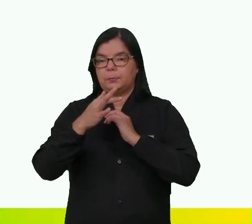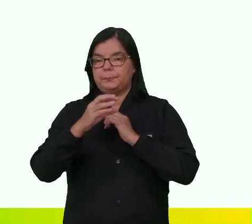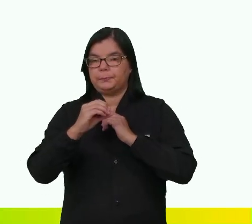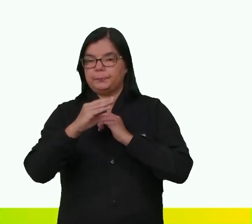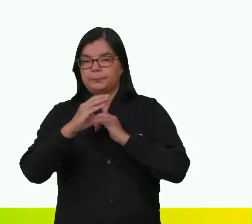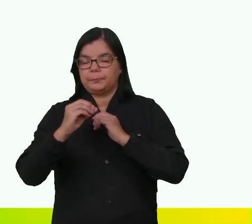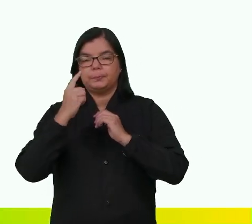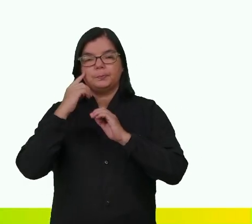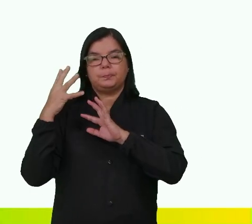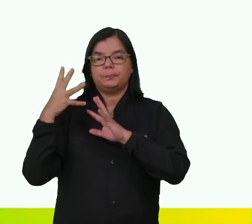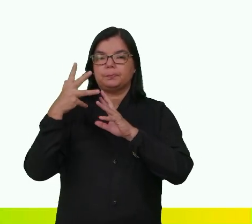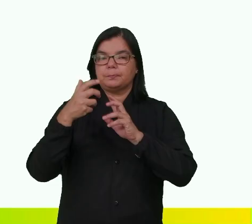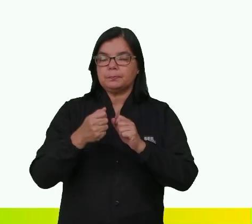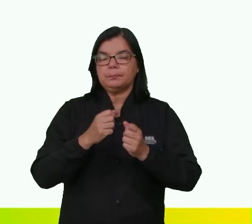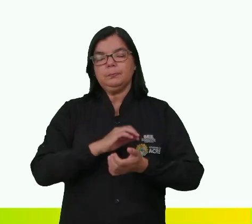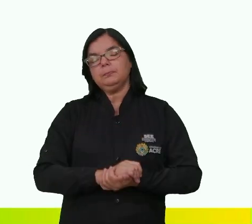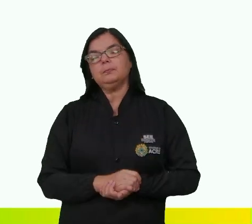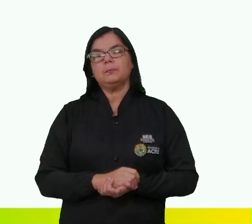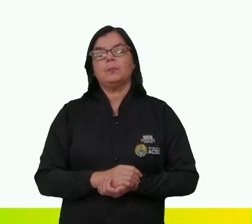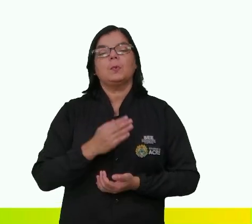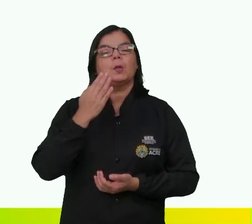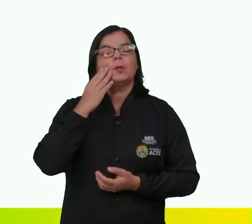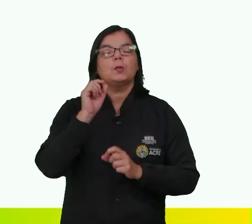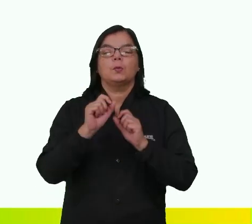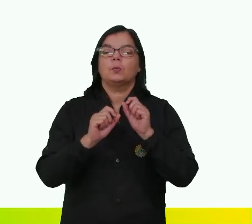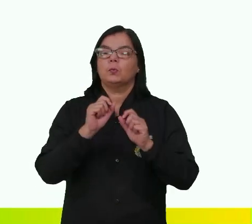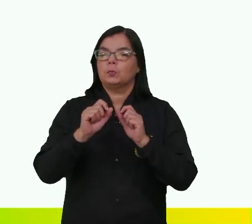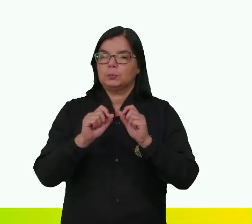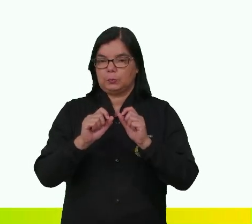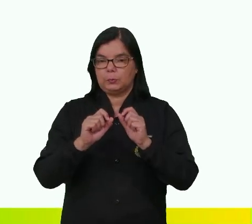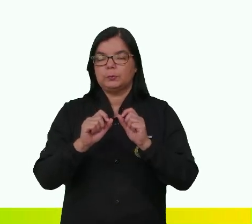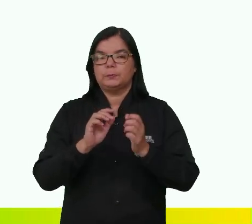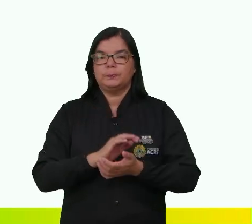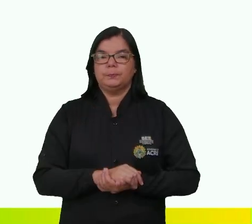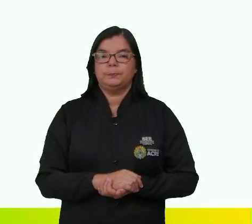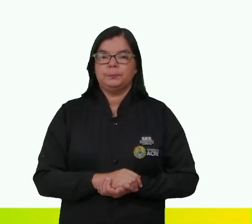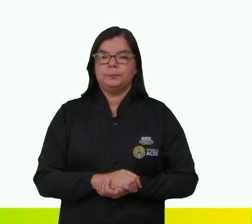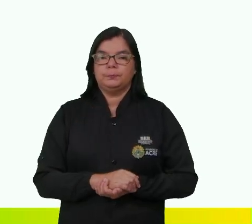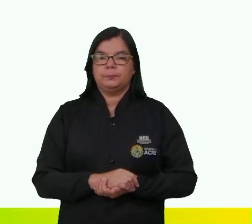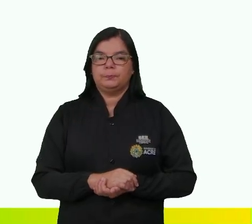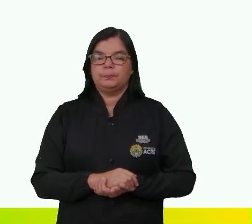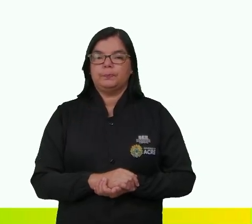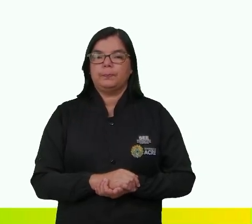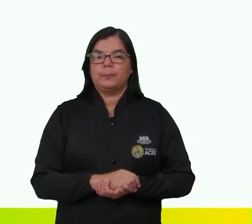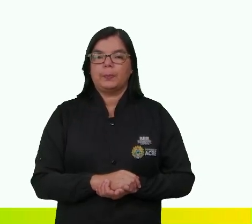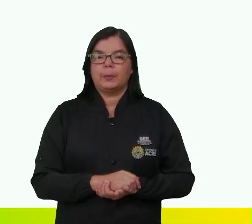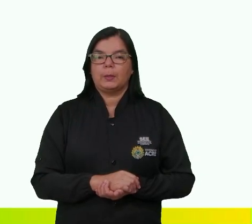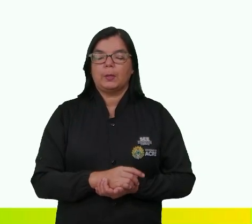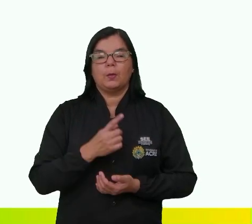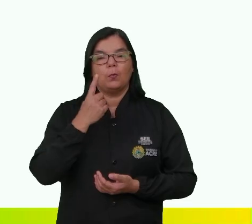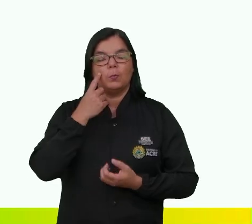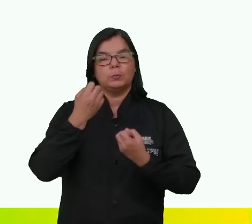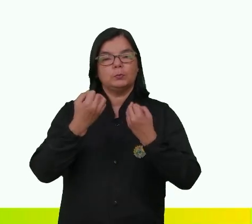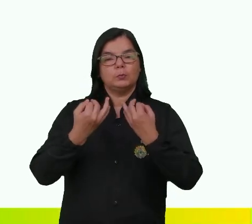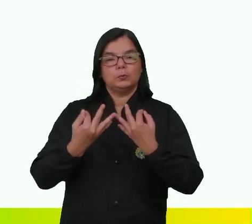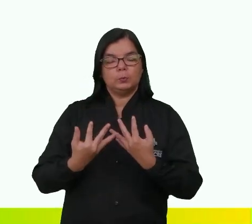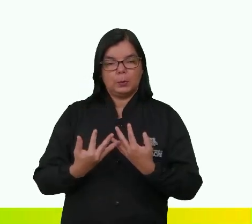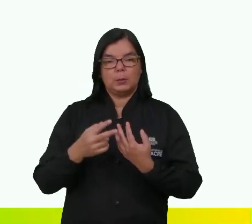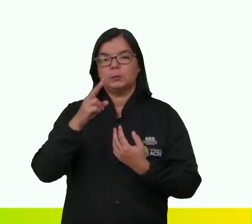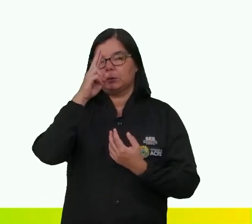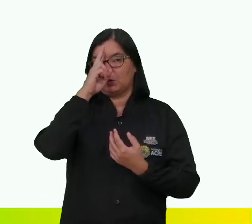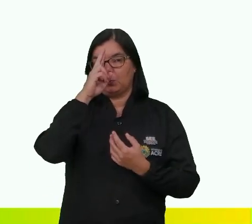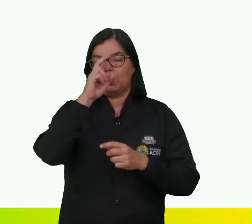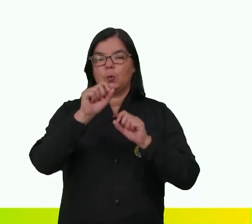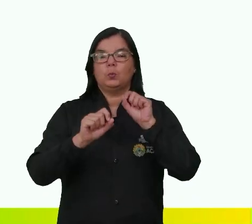pode revisar essas questões. Entender o que significa essa questão dos focos. Pois bem, então vamos relembrar